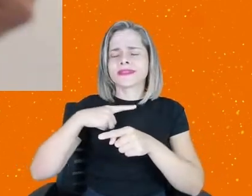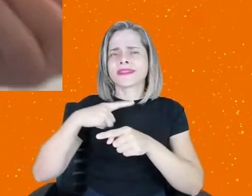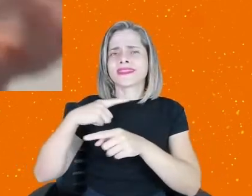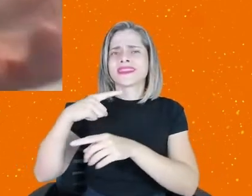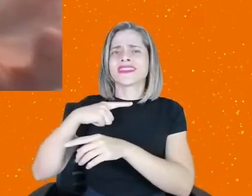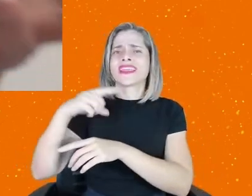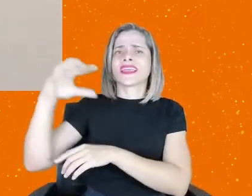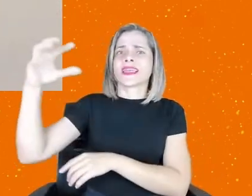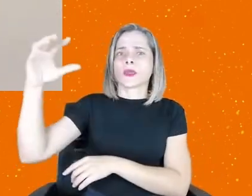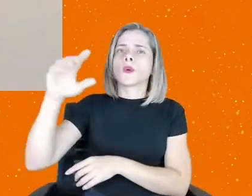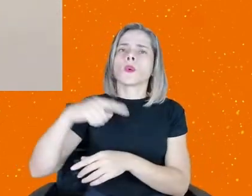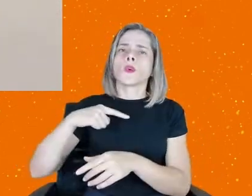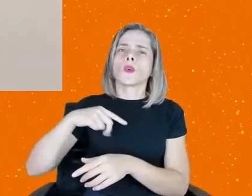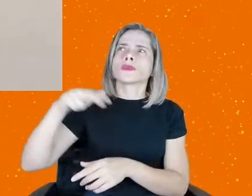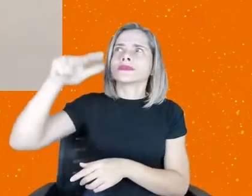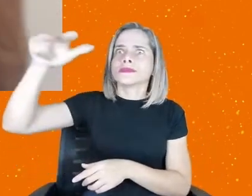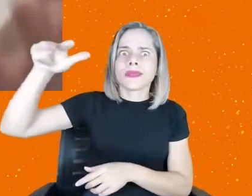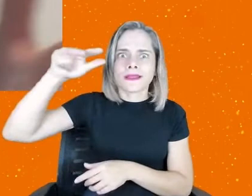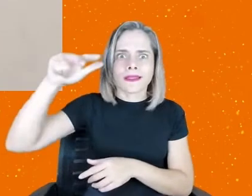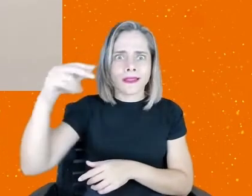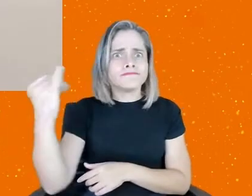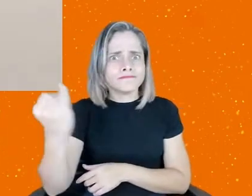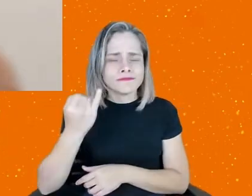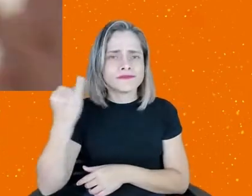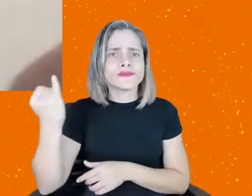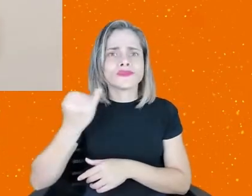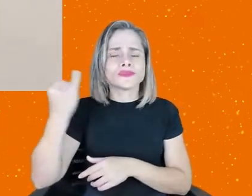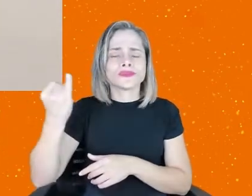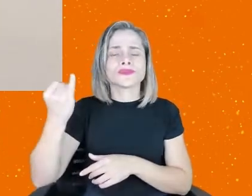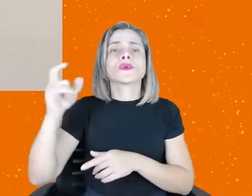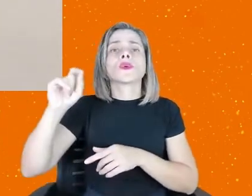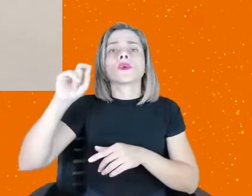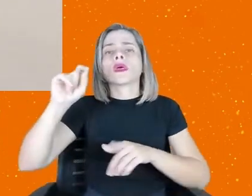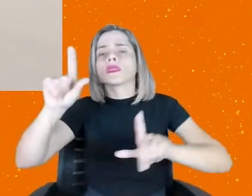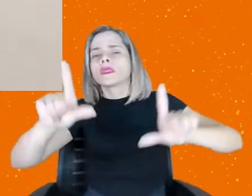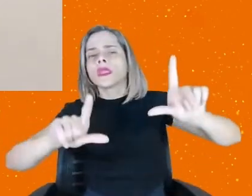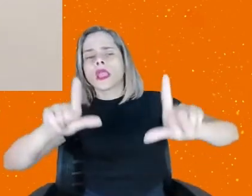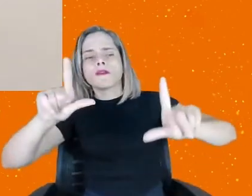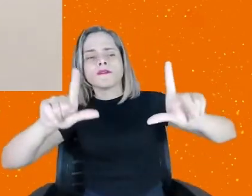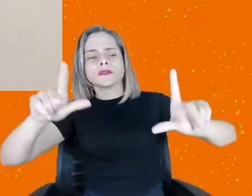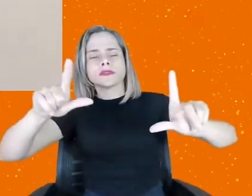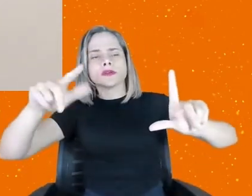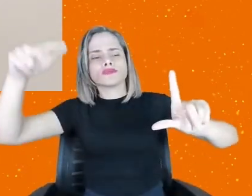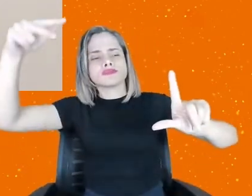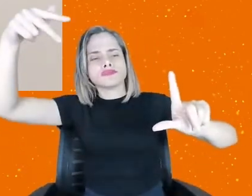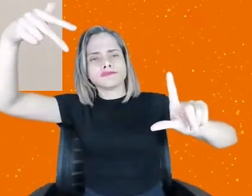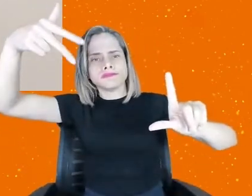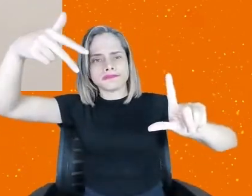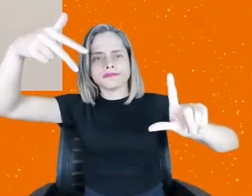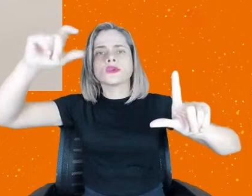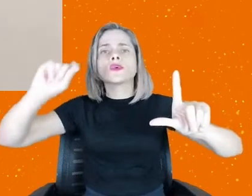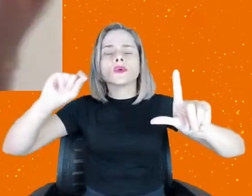transmissão do canal ali ele não tem problemas de gargalo de rede você consegue manter uma uma